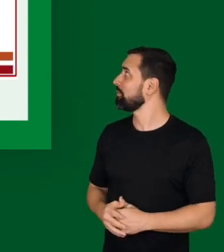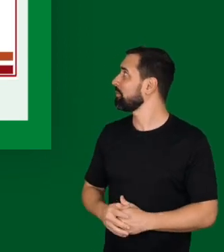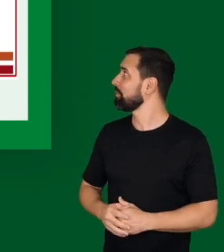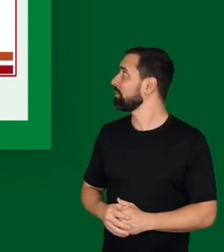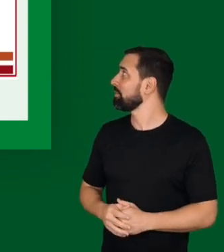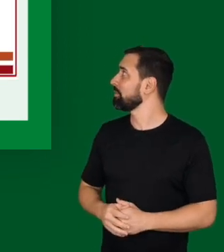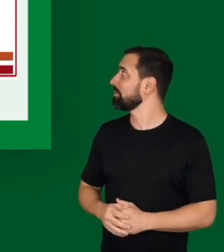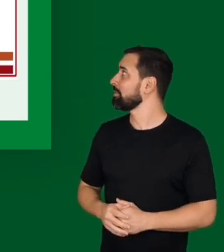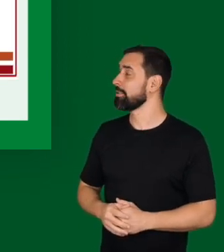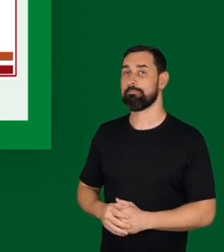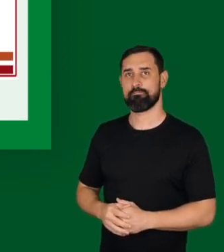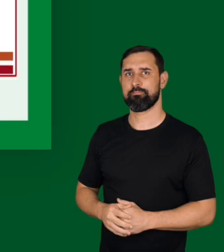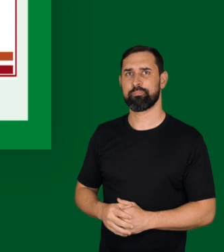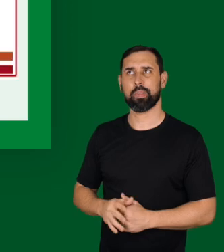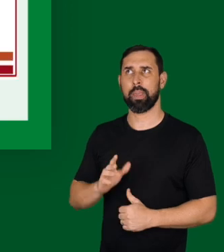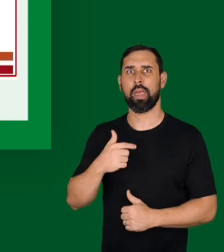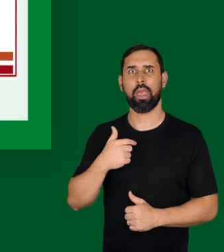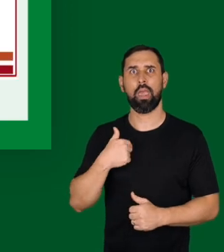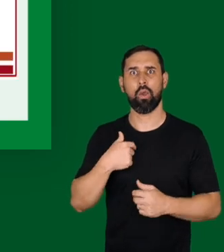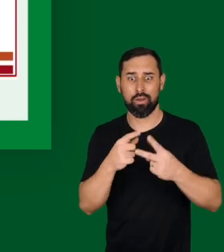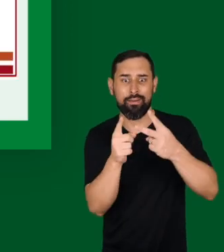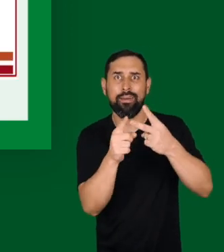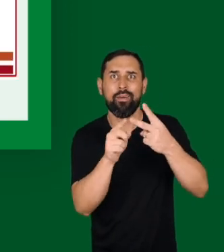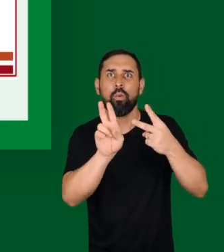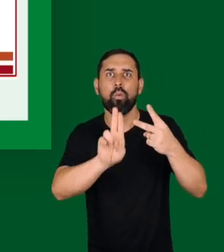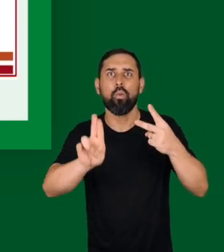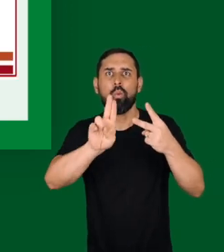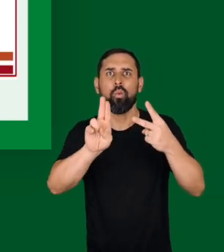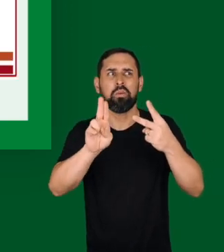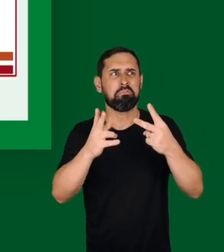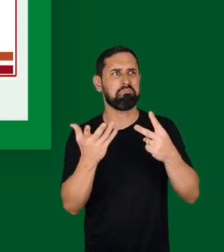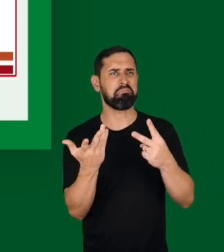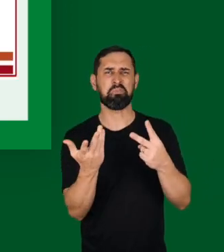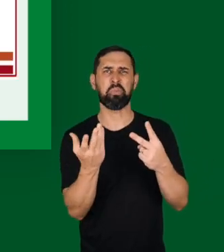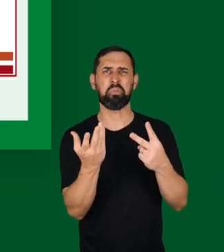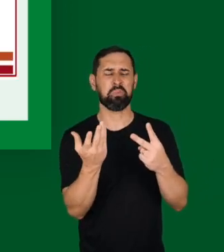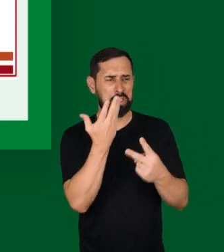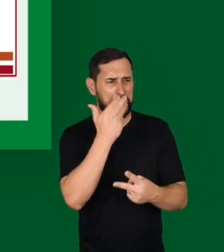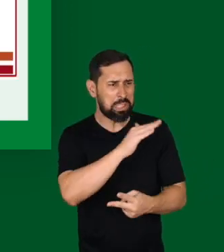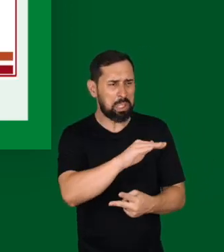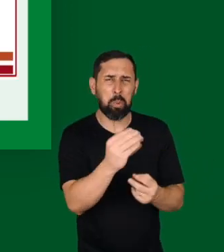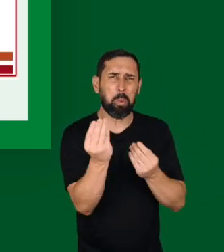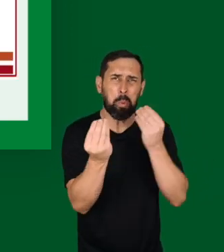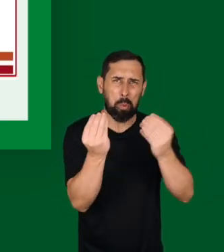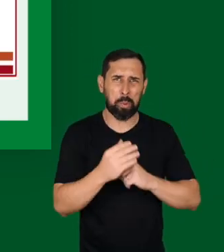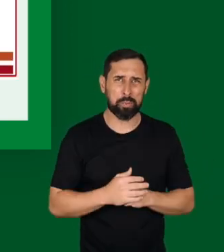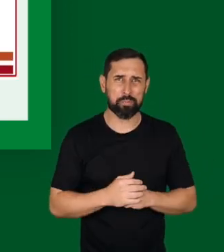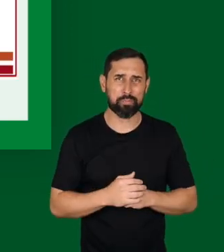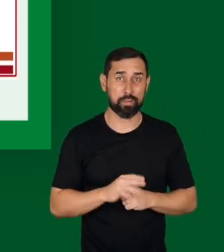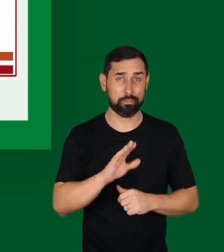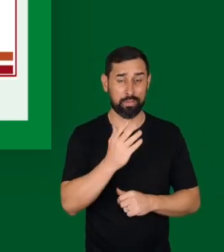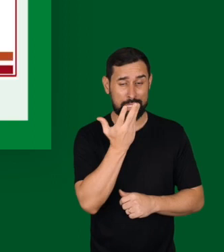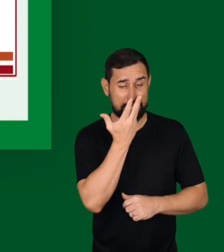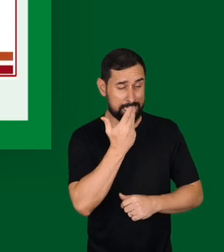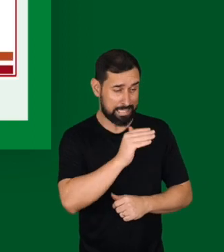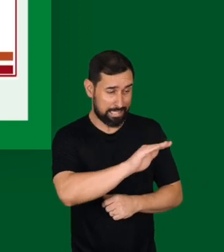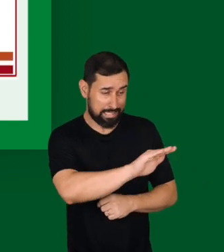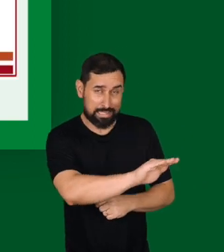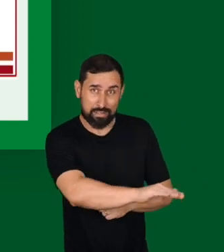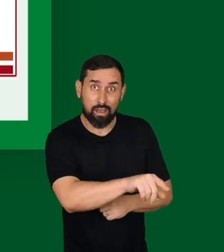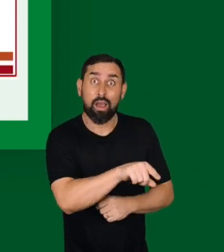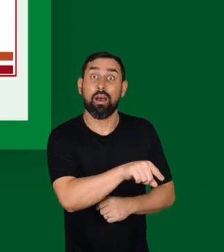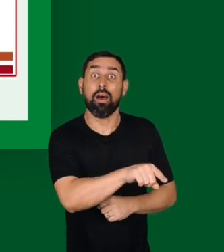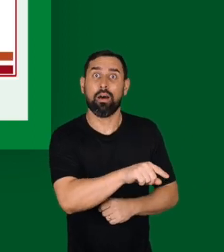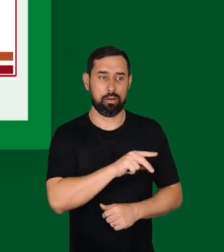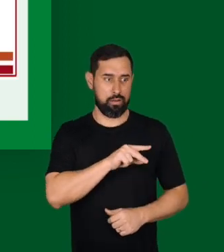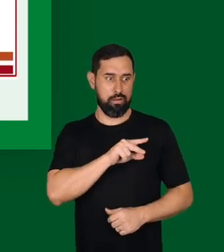por quilo. E é importante a gente falar aqui em que situações. Então, quando é que eu vou usar a atropina em pediatria, então? A